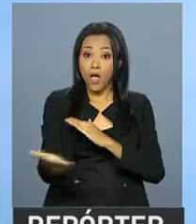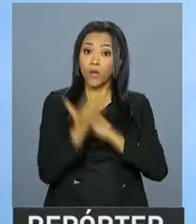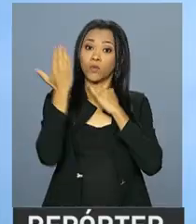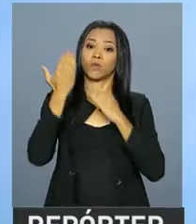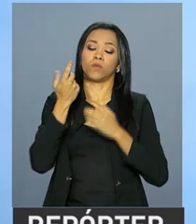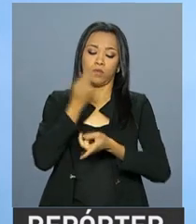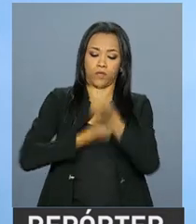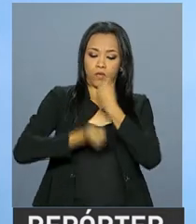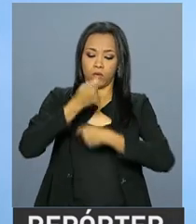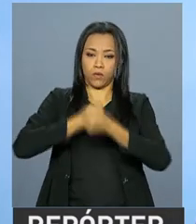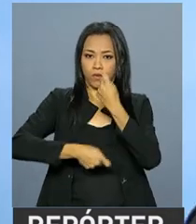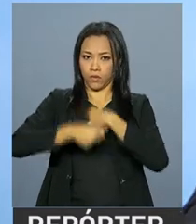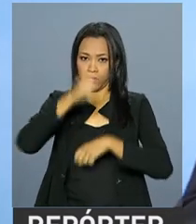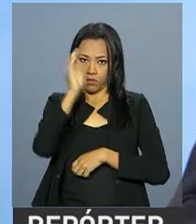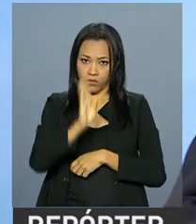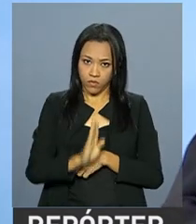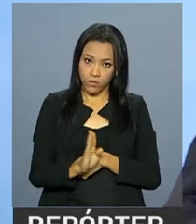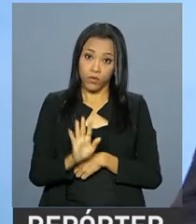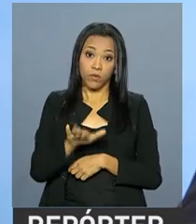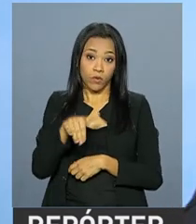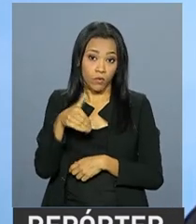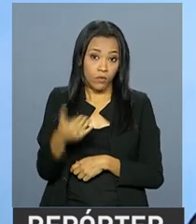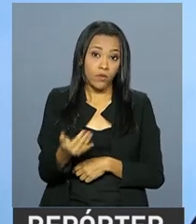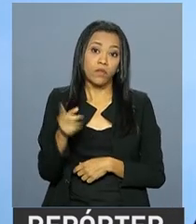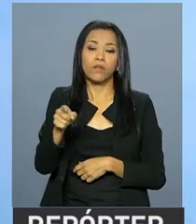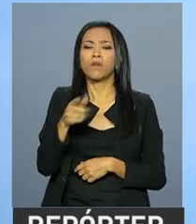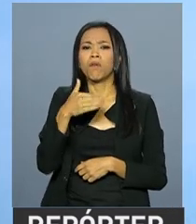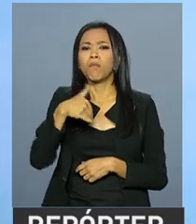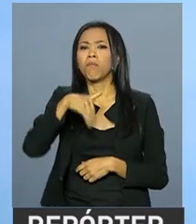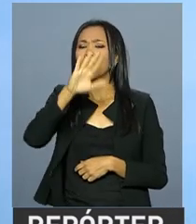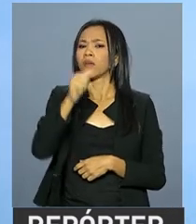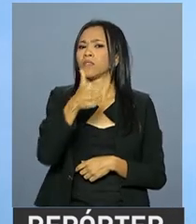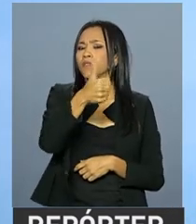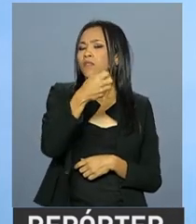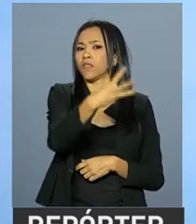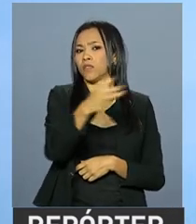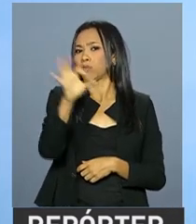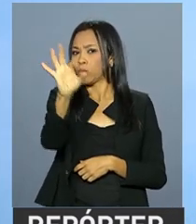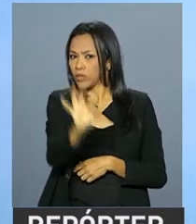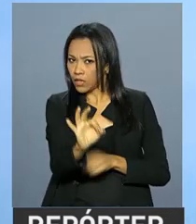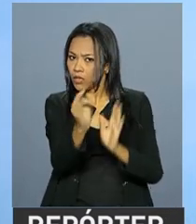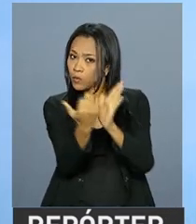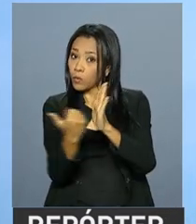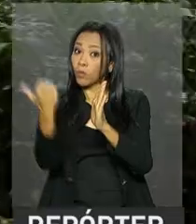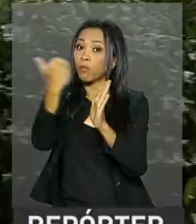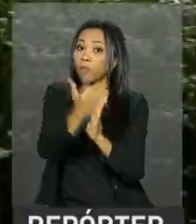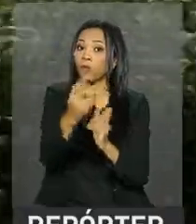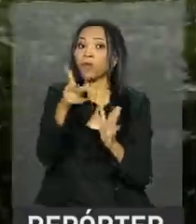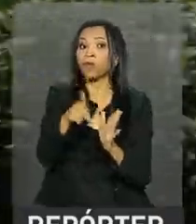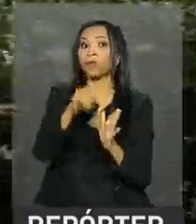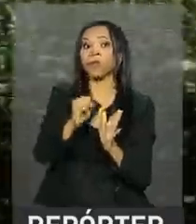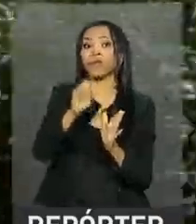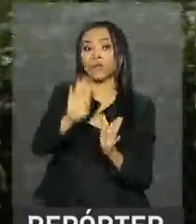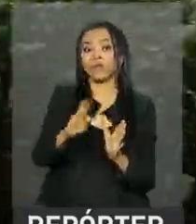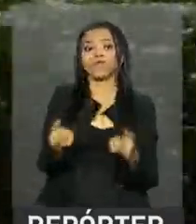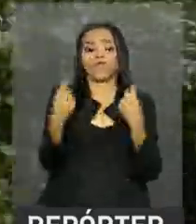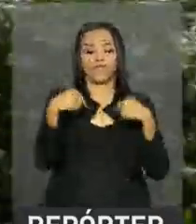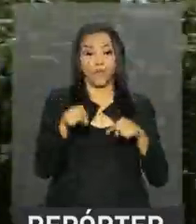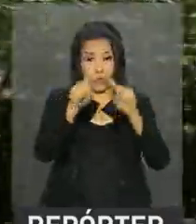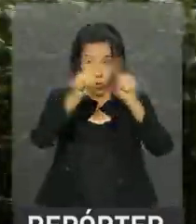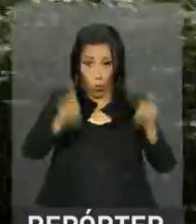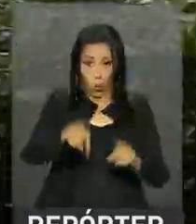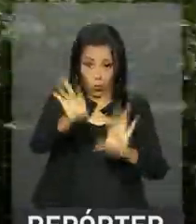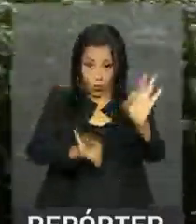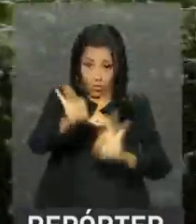economia brasileira, quando ele colocou mais de 13% de aumento no PIB desse trimestre. O plano também deve